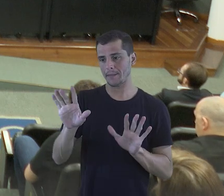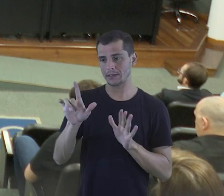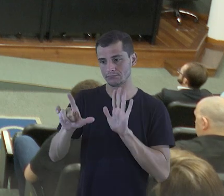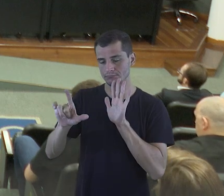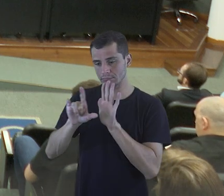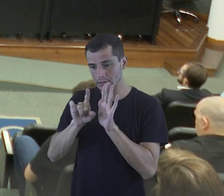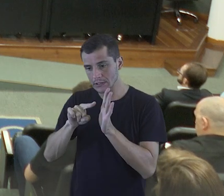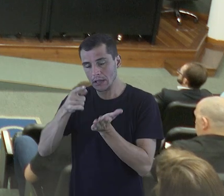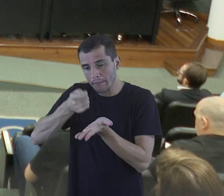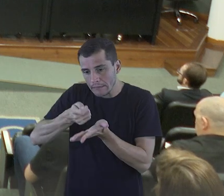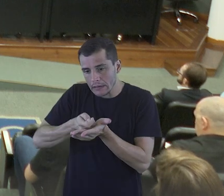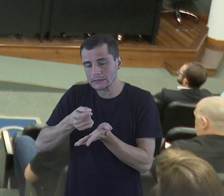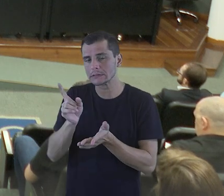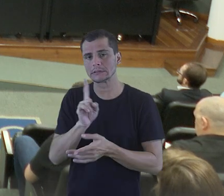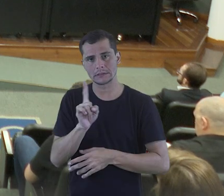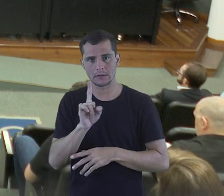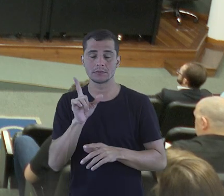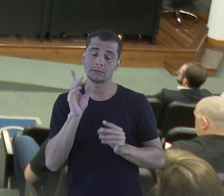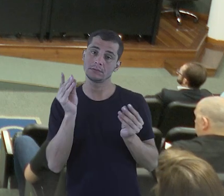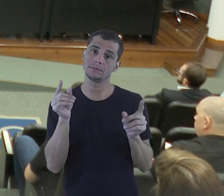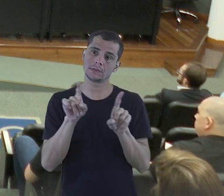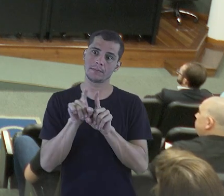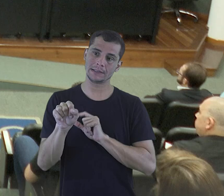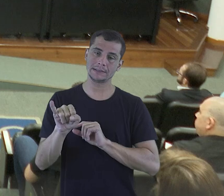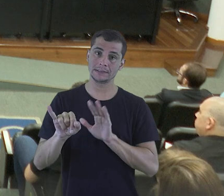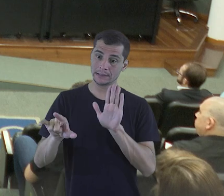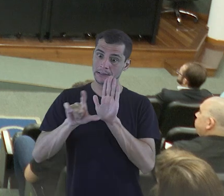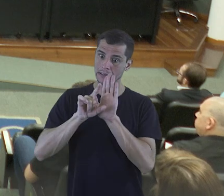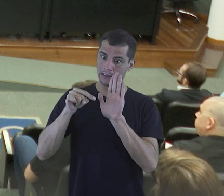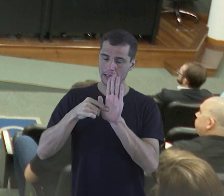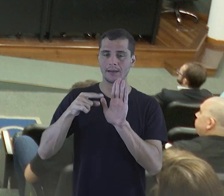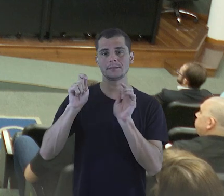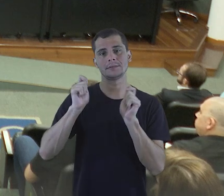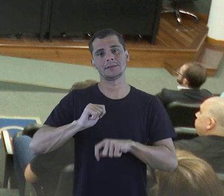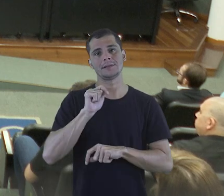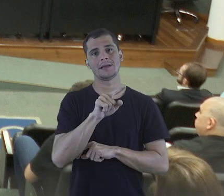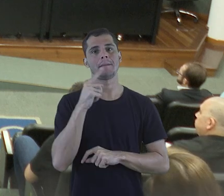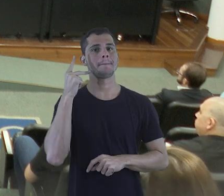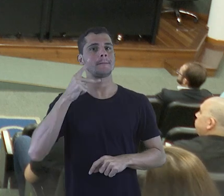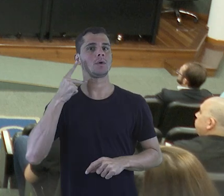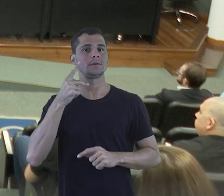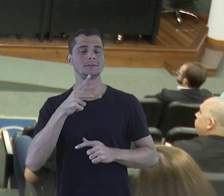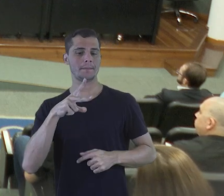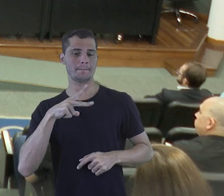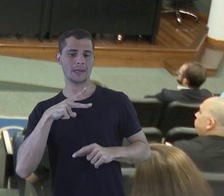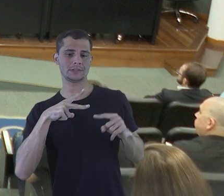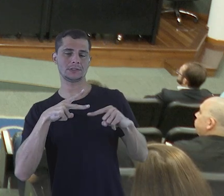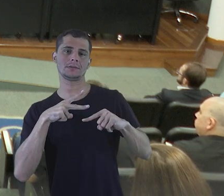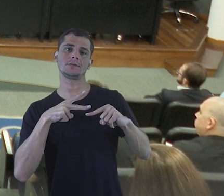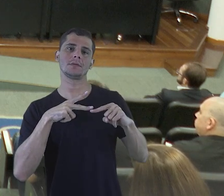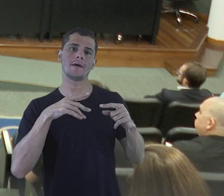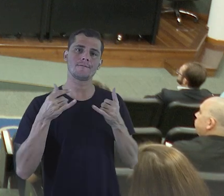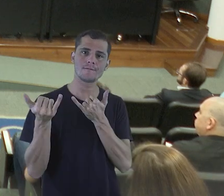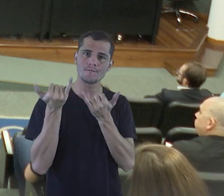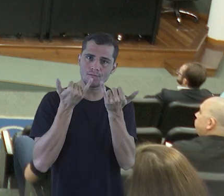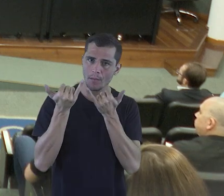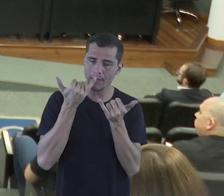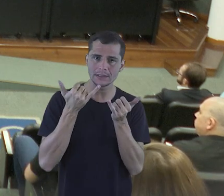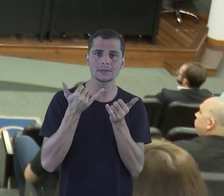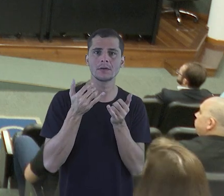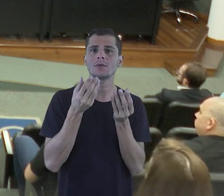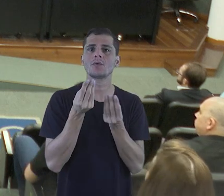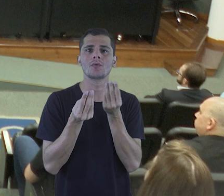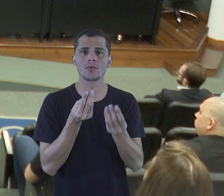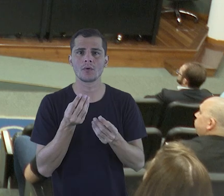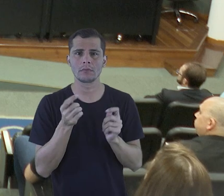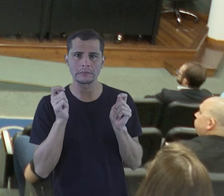terceiro precisa aceitar isso porque não há obrigação legal ou porque de alguma forma é uma obrigação esporádica quando há obrigação legal você vai